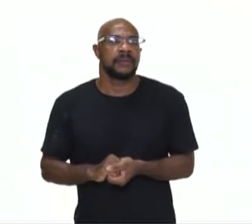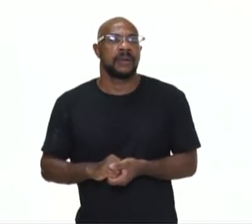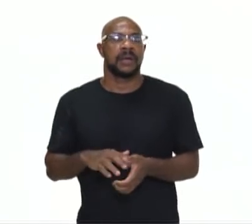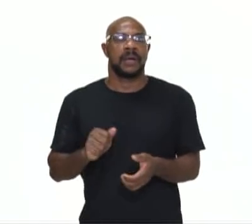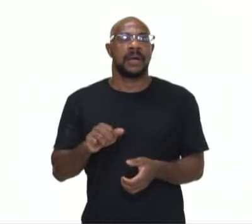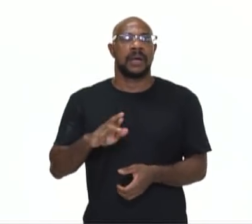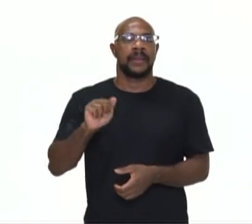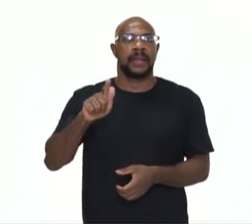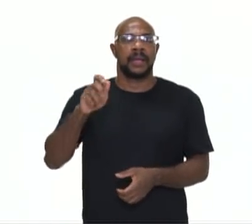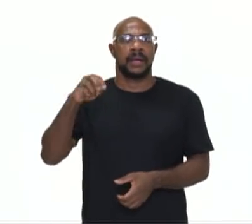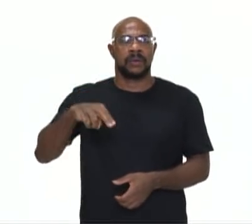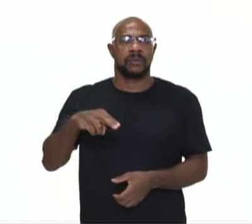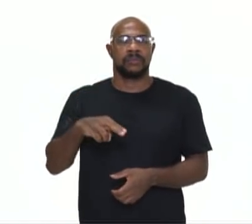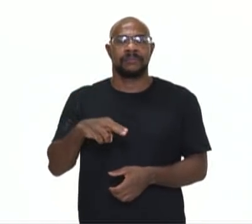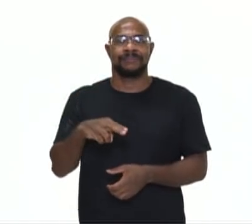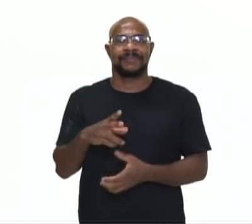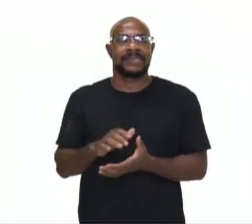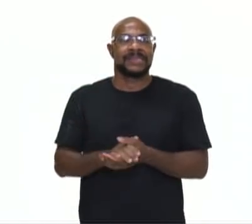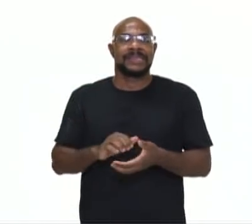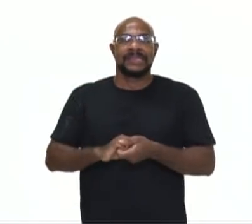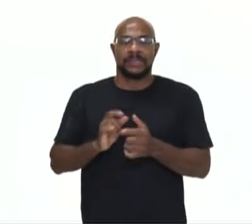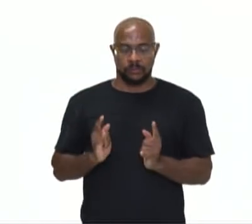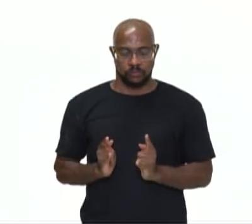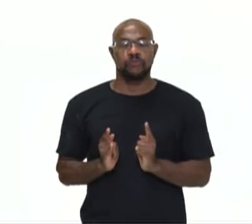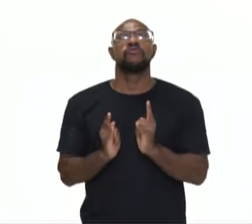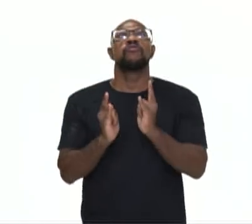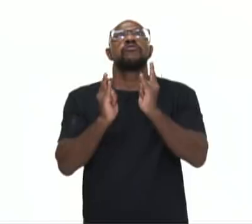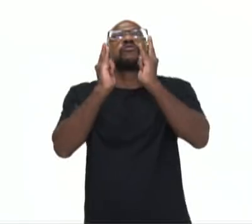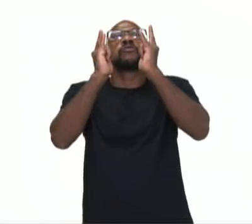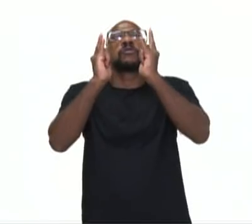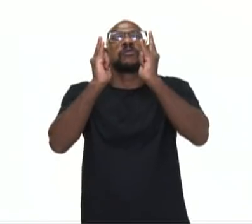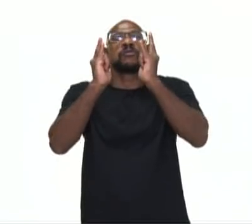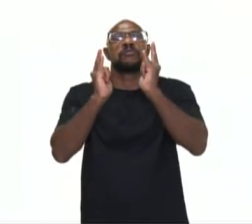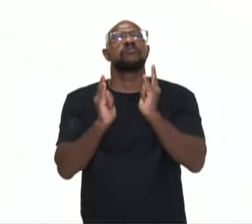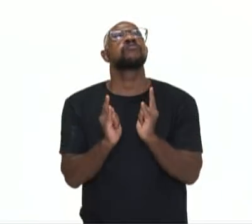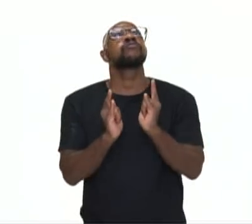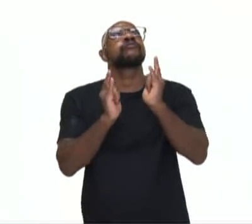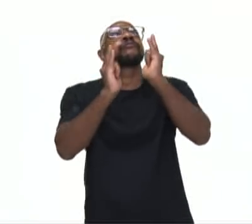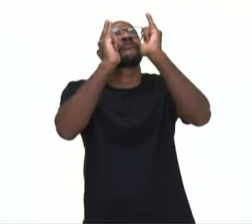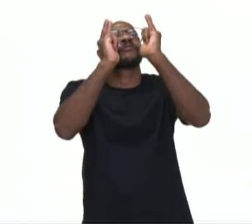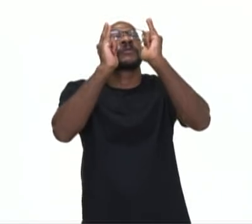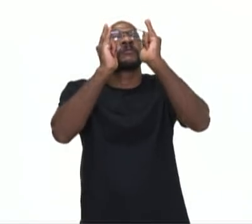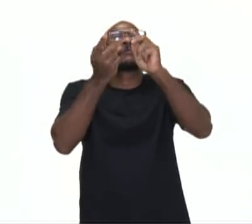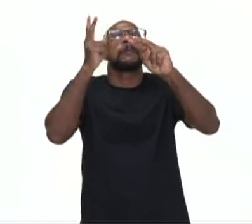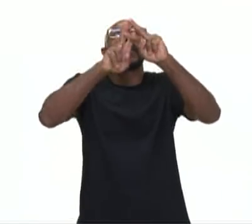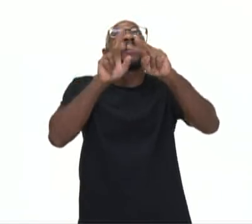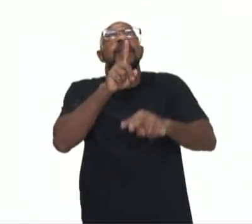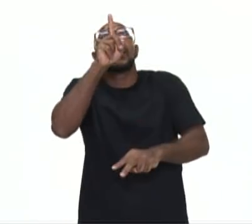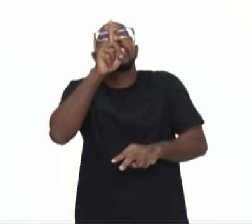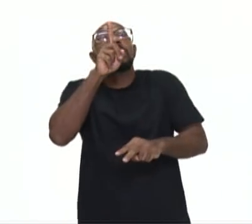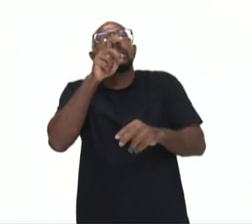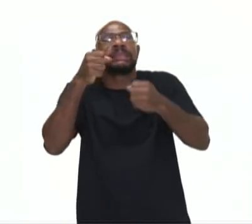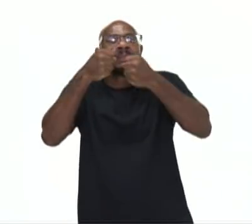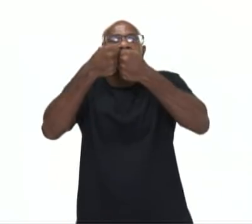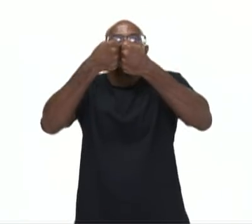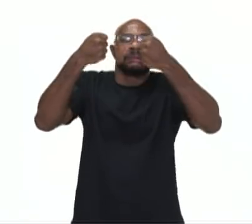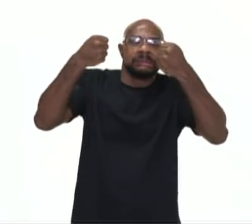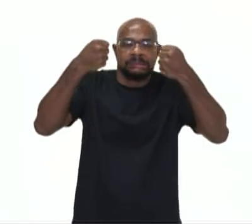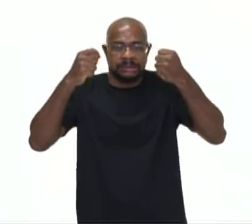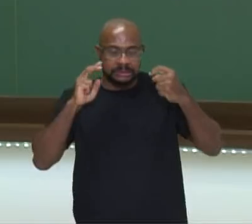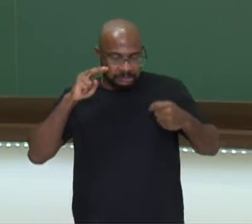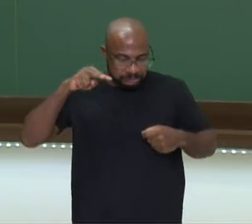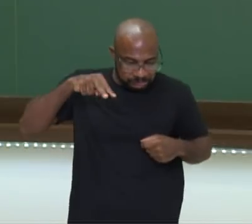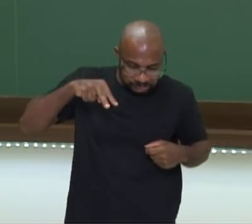Aragorn está preso em uma torre bem grande, e pretende escapar pela janela. Só que se ele pular da janela, ele